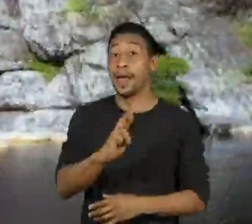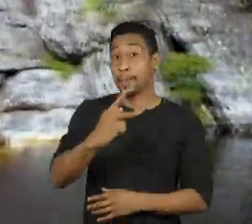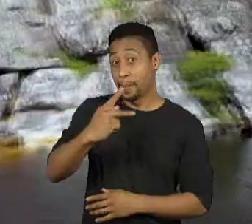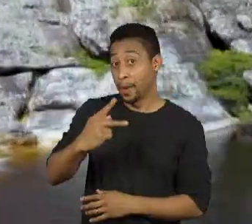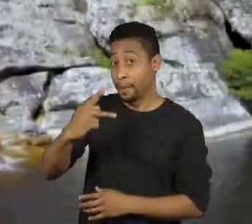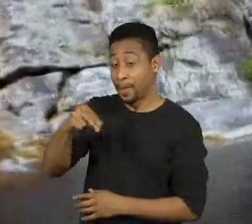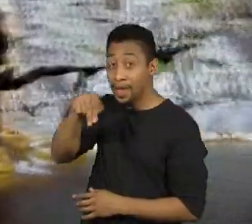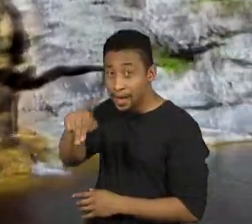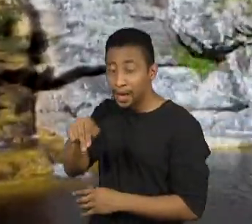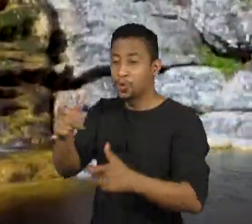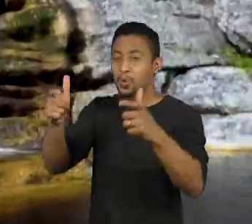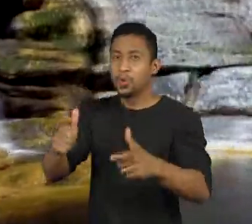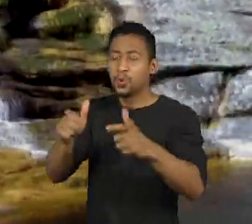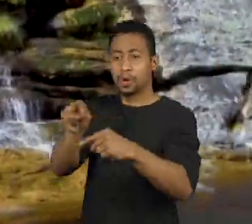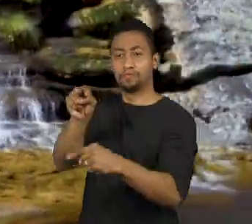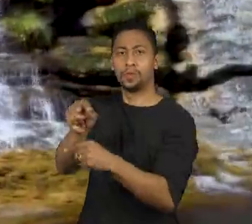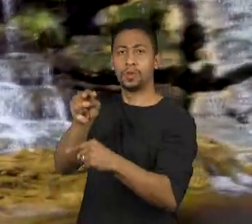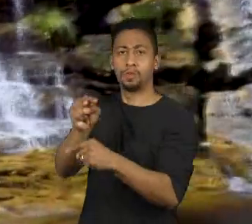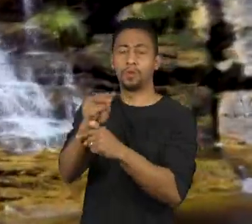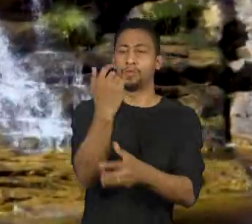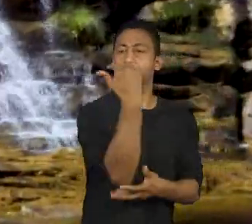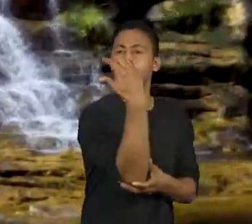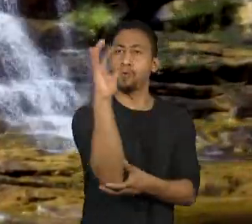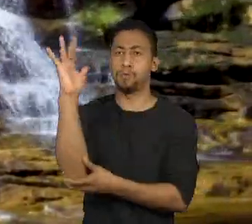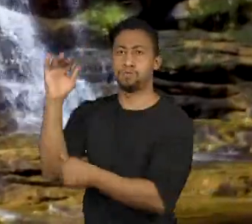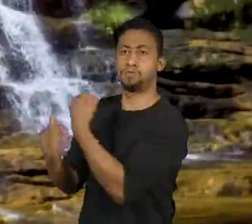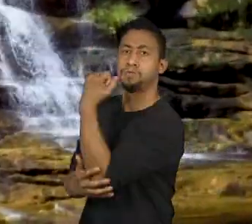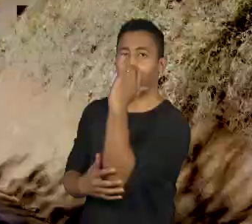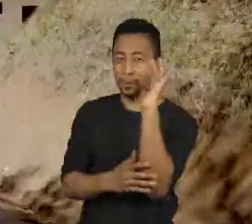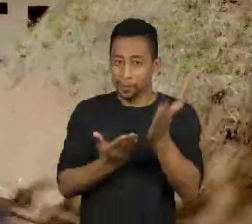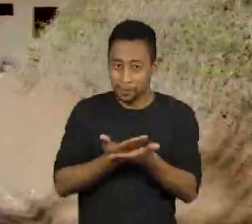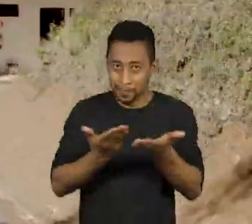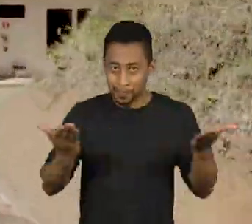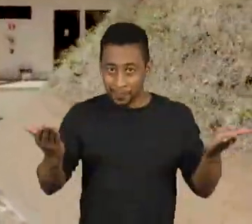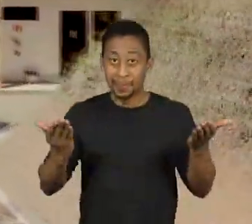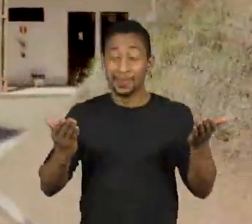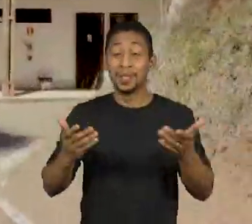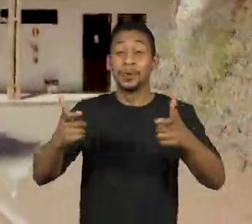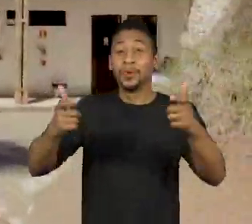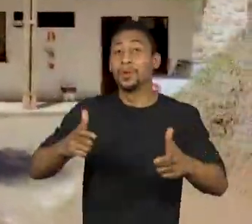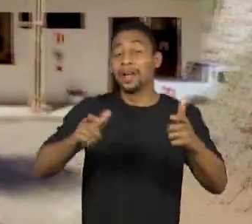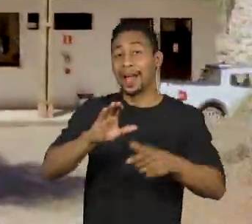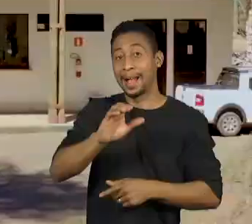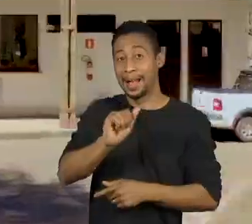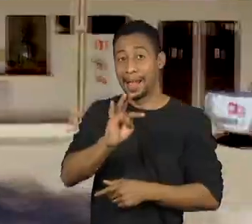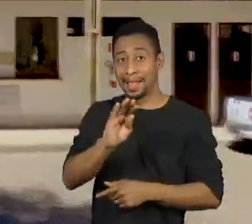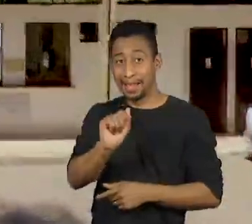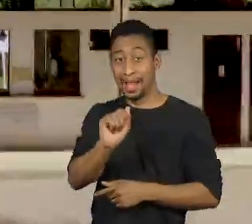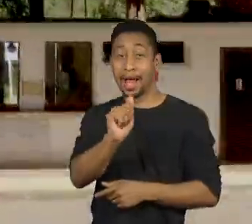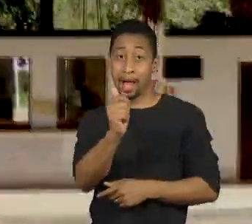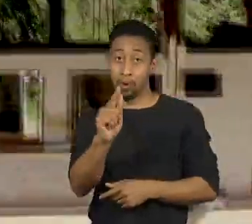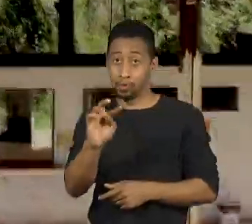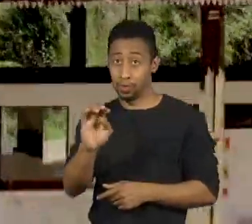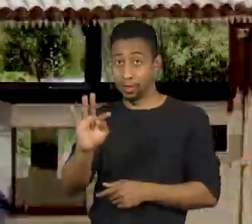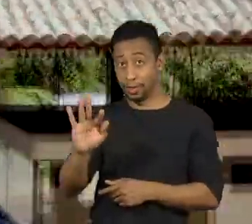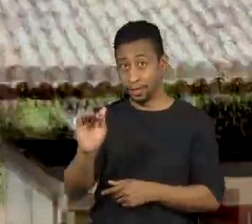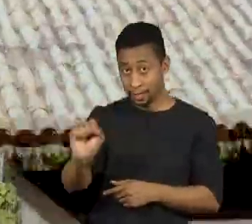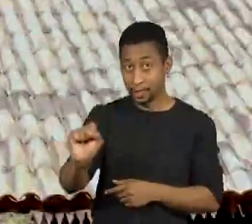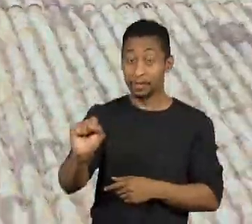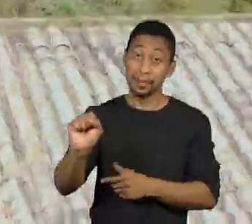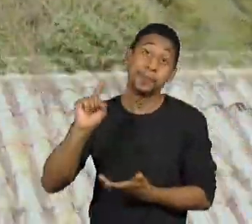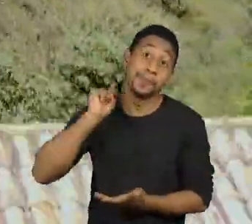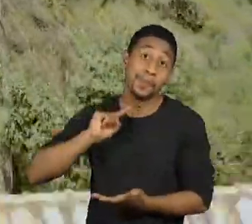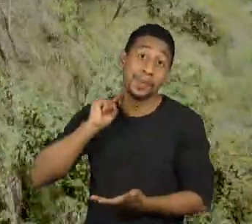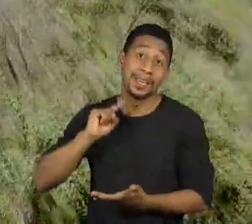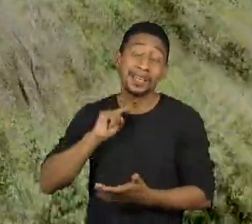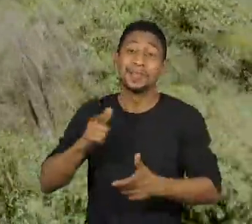do Patrimônio Natural. Localizada no município de Catas Altas, Minas Gerais, No sul da cadeia